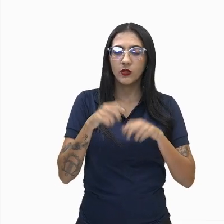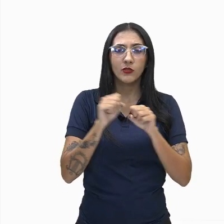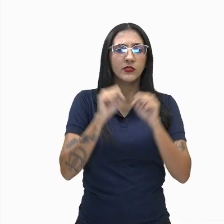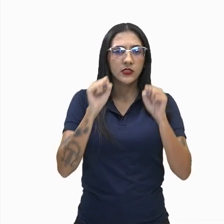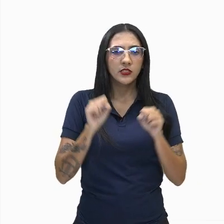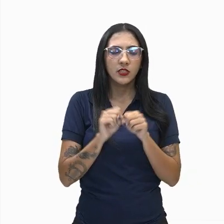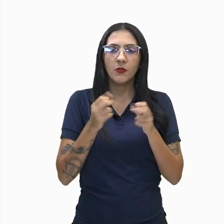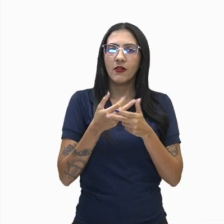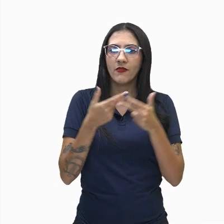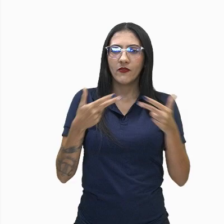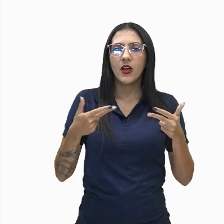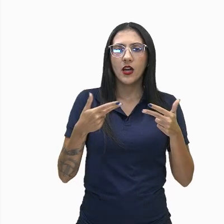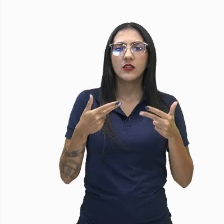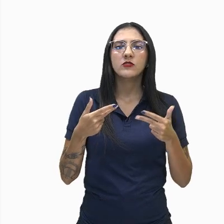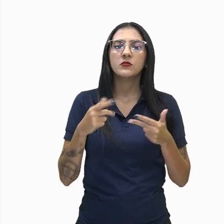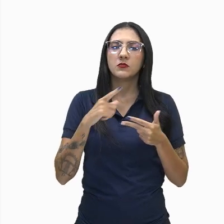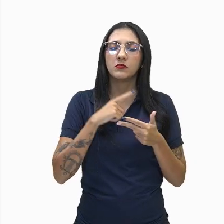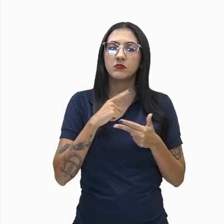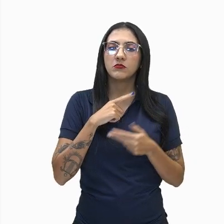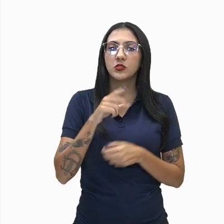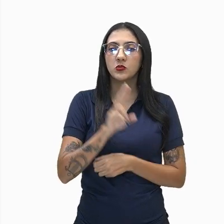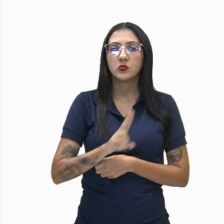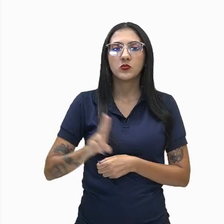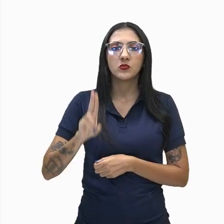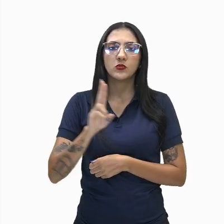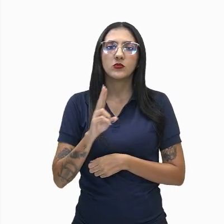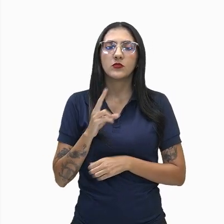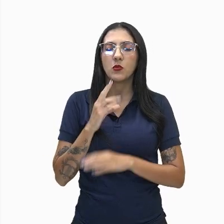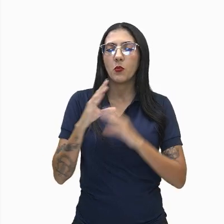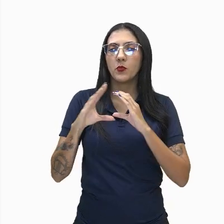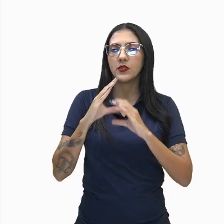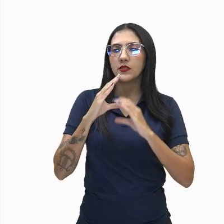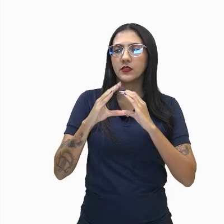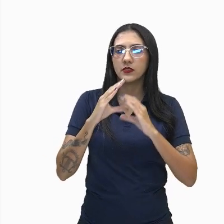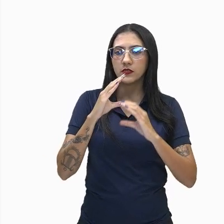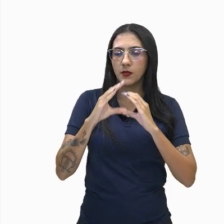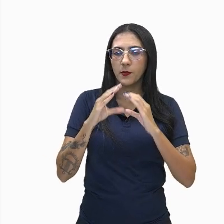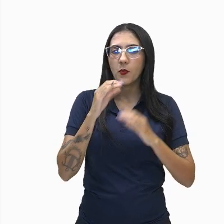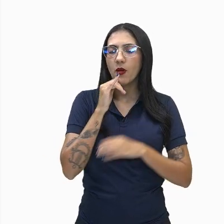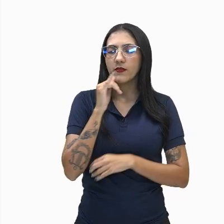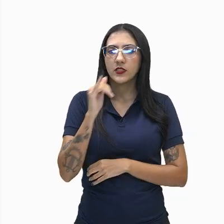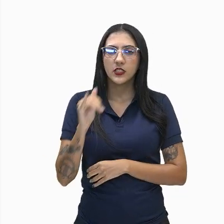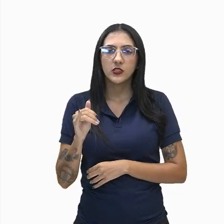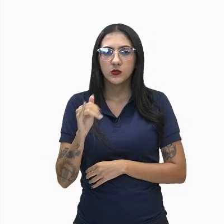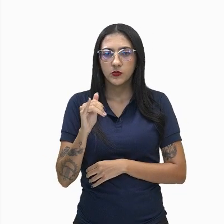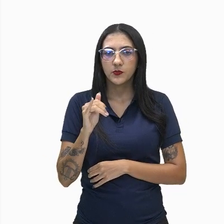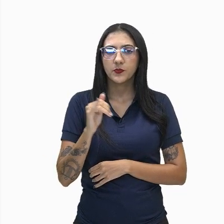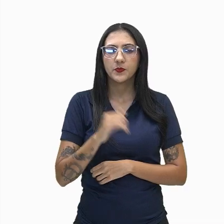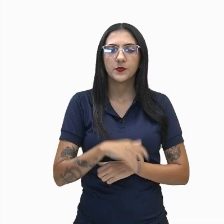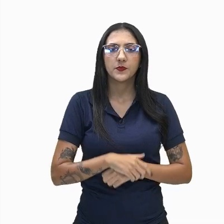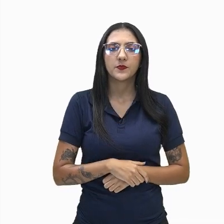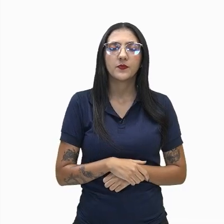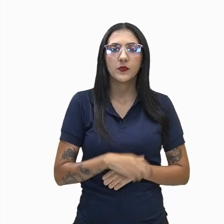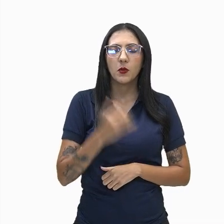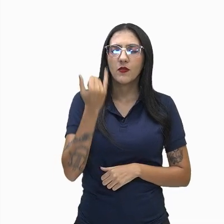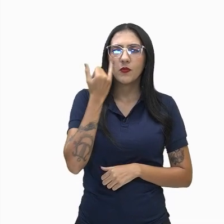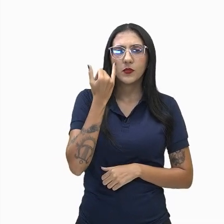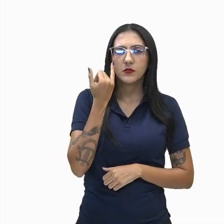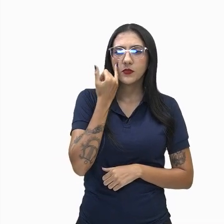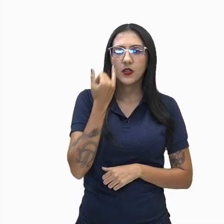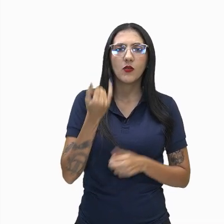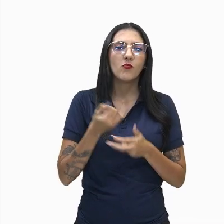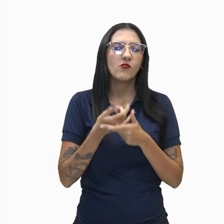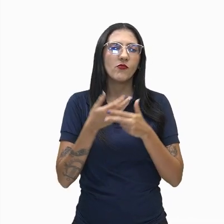sistema utilizado para comunicar uma mensagem, para comunicar uma informação,